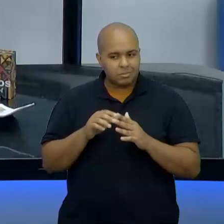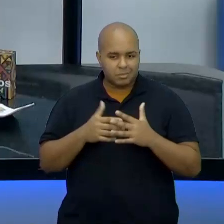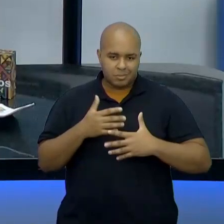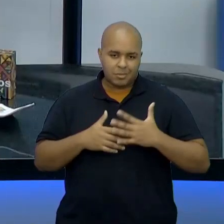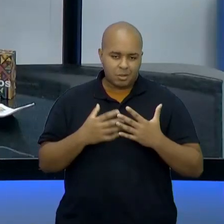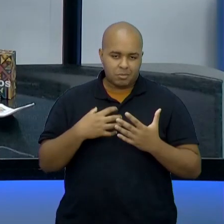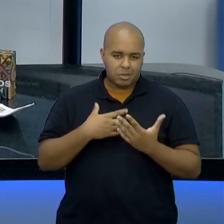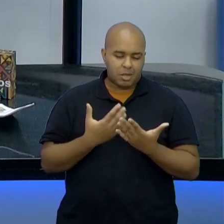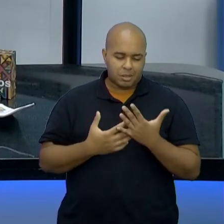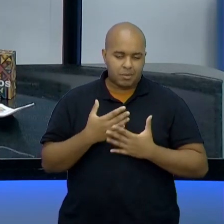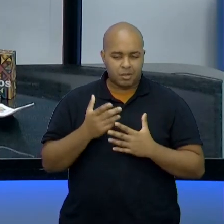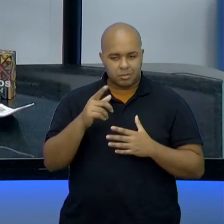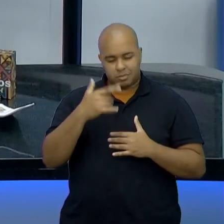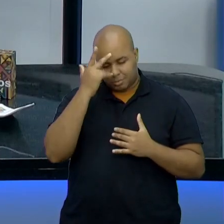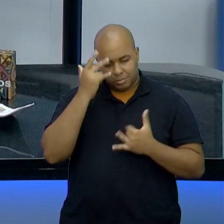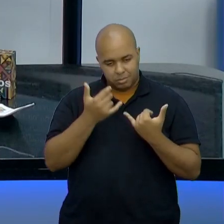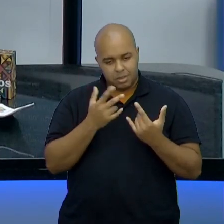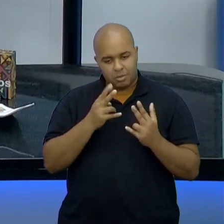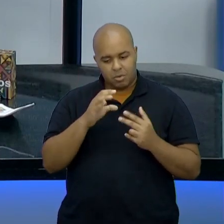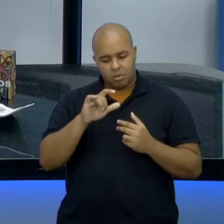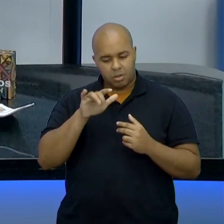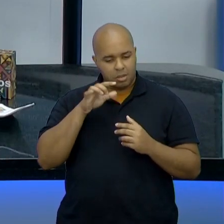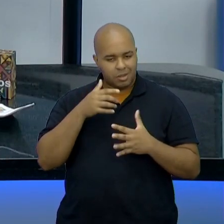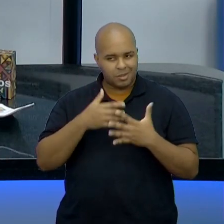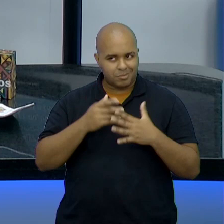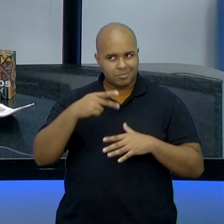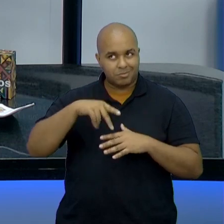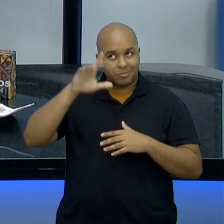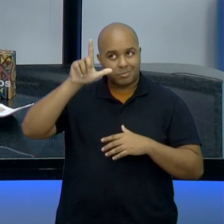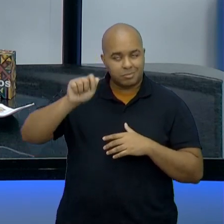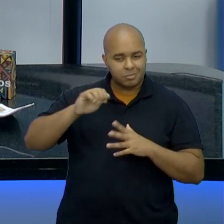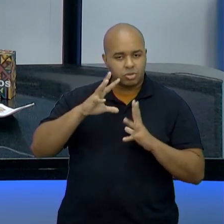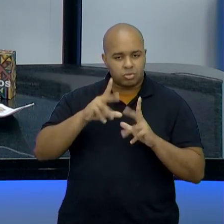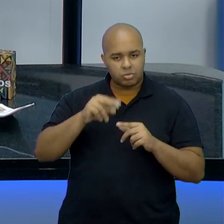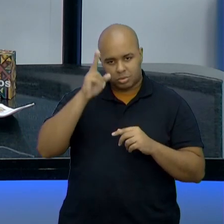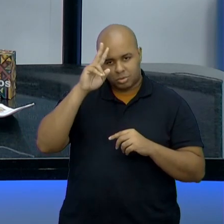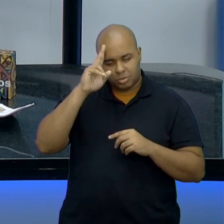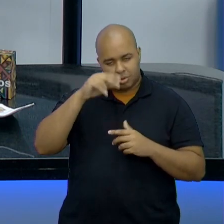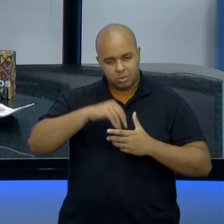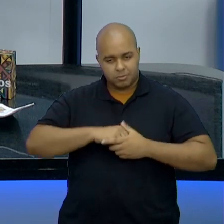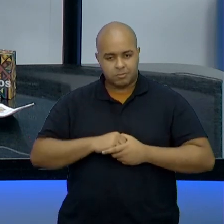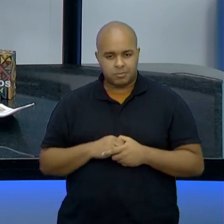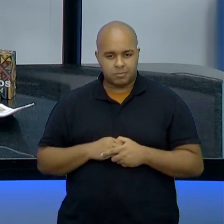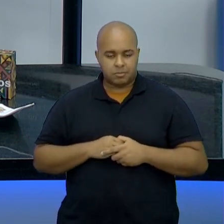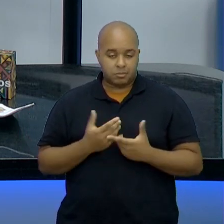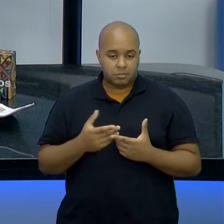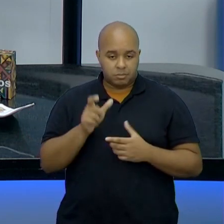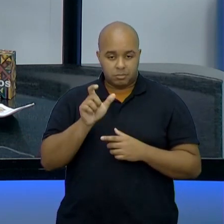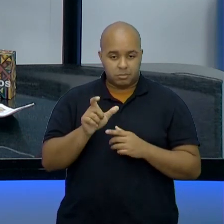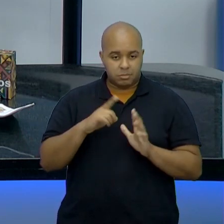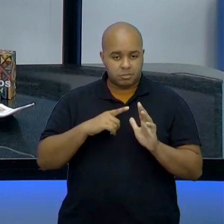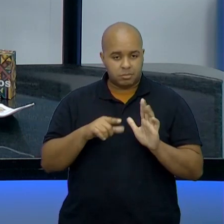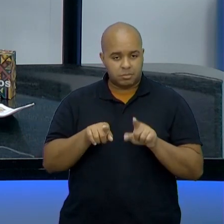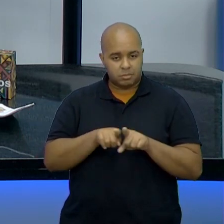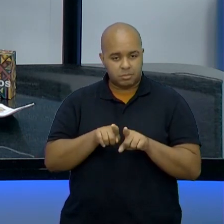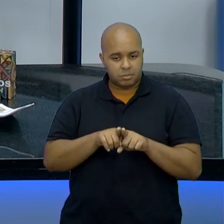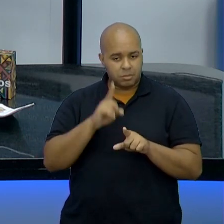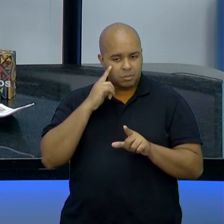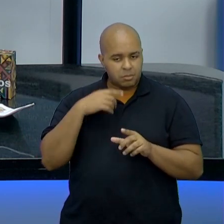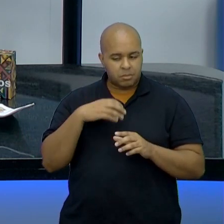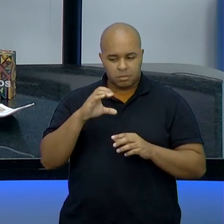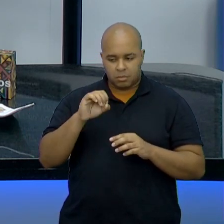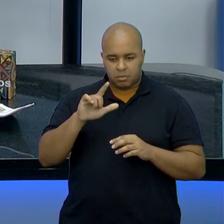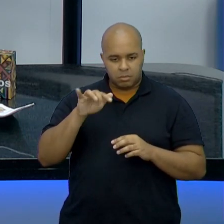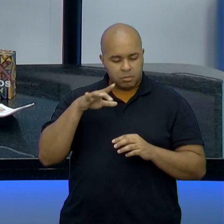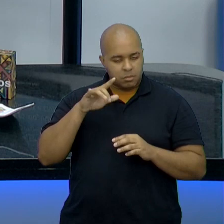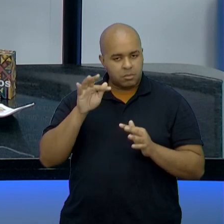jogadores de alguma forma, assim como o colonialismo prejudicou o continente africano em toda a sua história. No exemplo aqui nós temos a